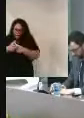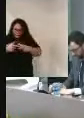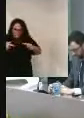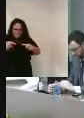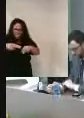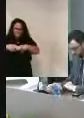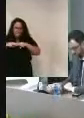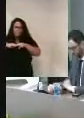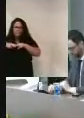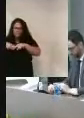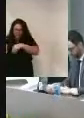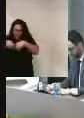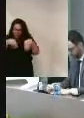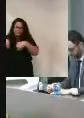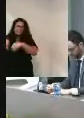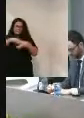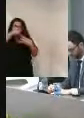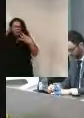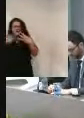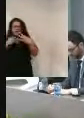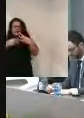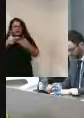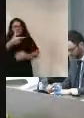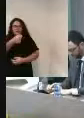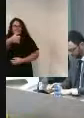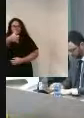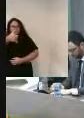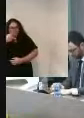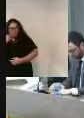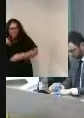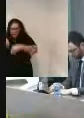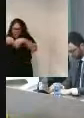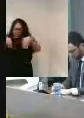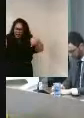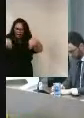já em 2017, essa areia sumiu completamente,